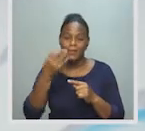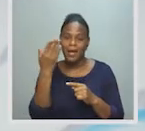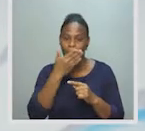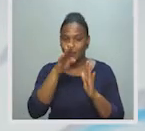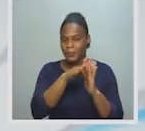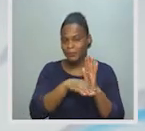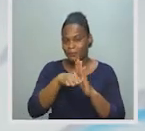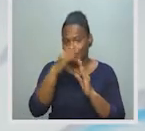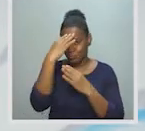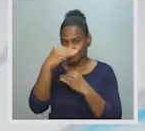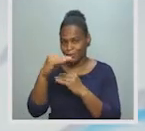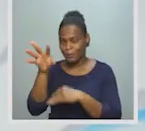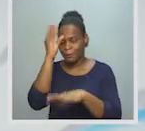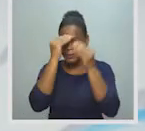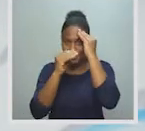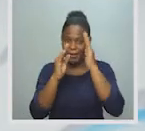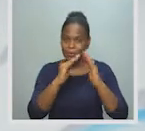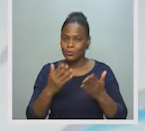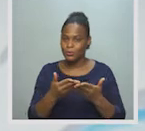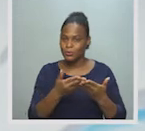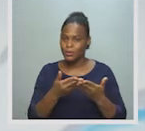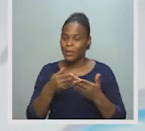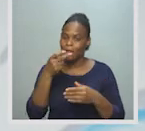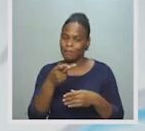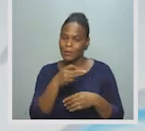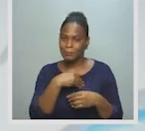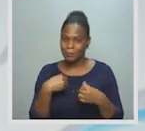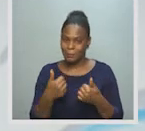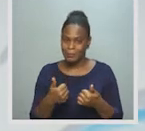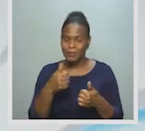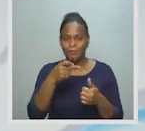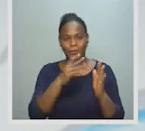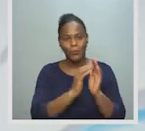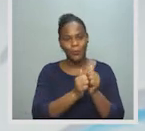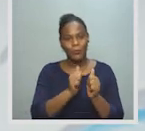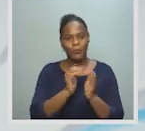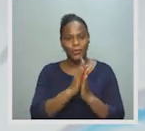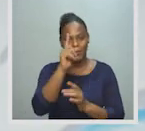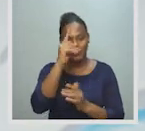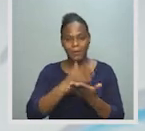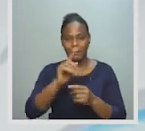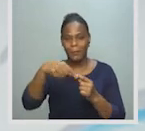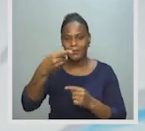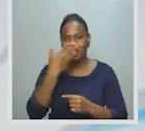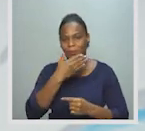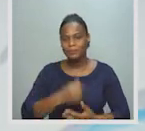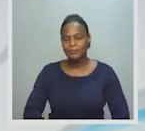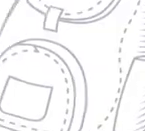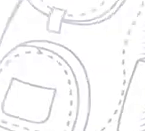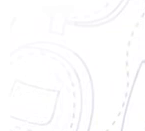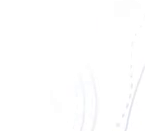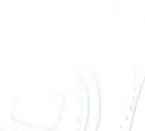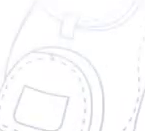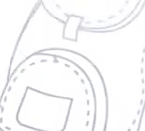próxima edição do programa educativo Aprender e Estudar em Casa. Fiquem bem, fiquem com Deus. Até a próxima!